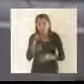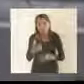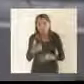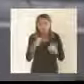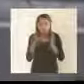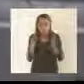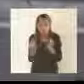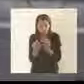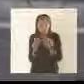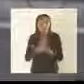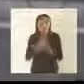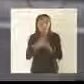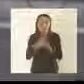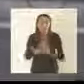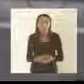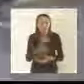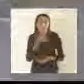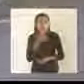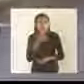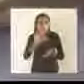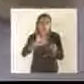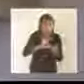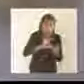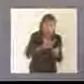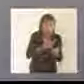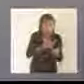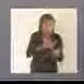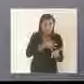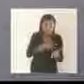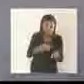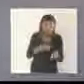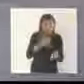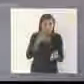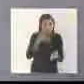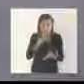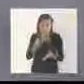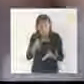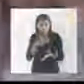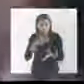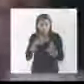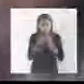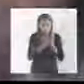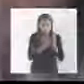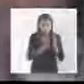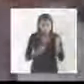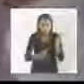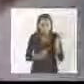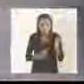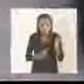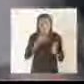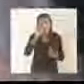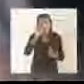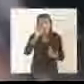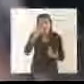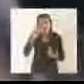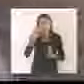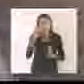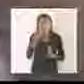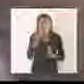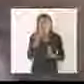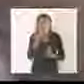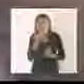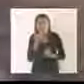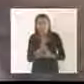Alimentos através da escolinha onde eu matriculei minha filha. Eles fazem entrega de frutas, legumes, já é de alta ajuda para a minha